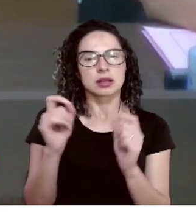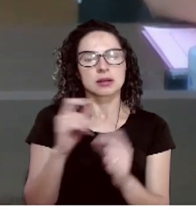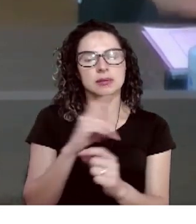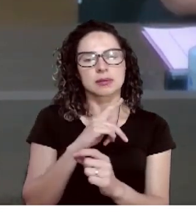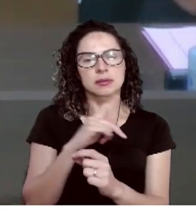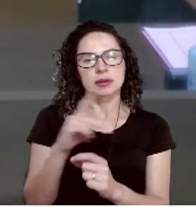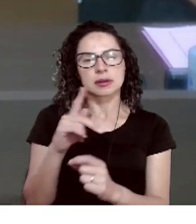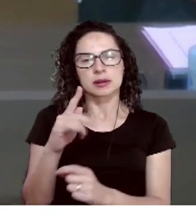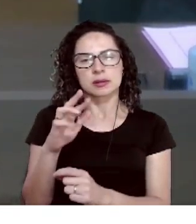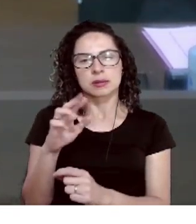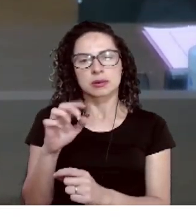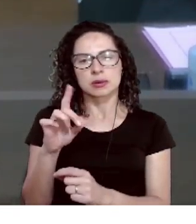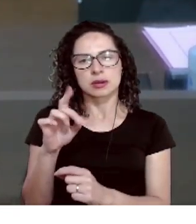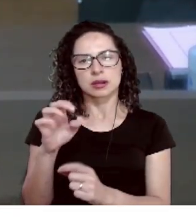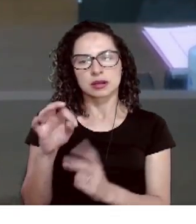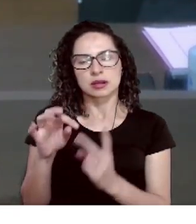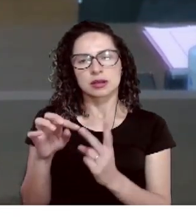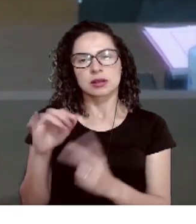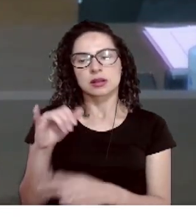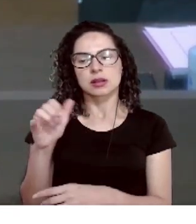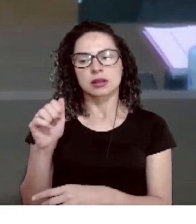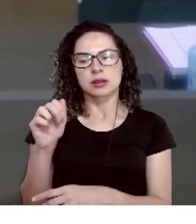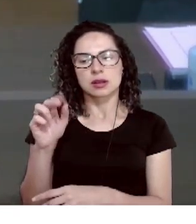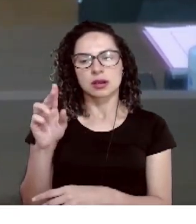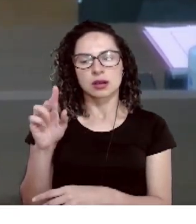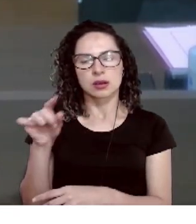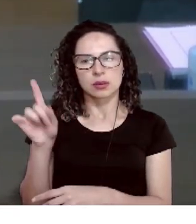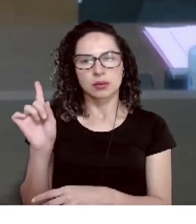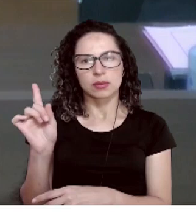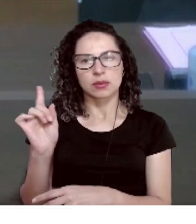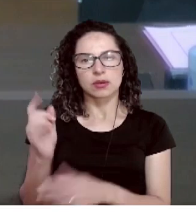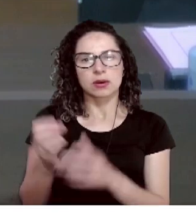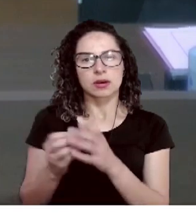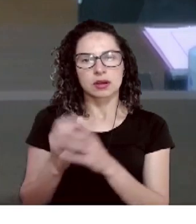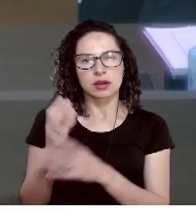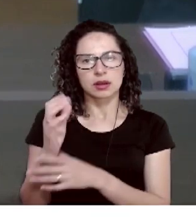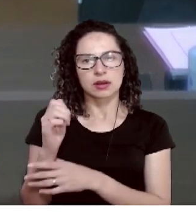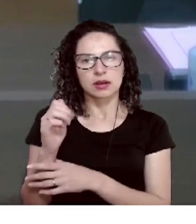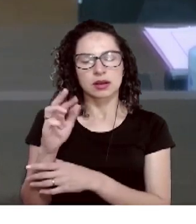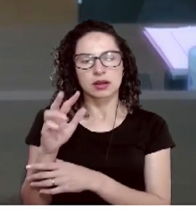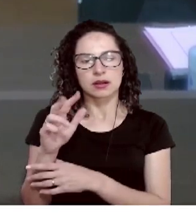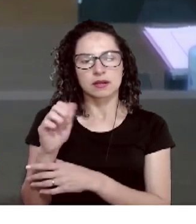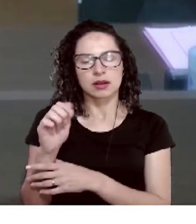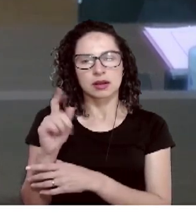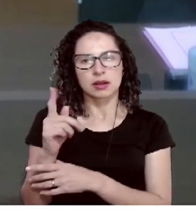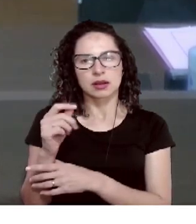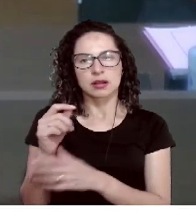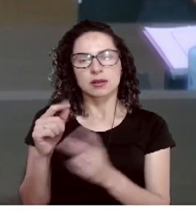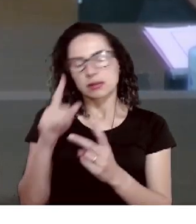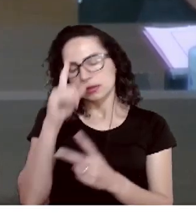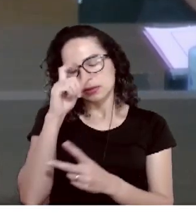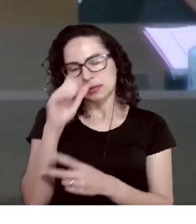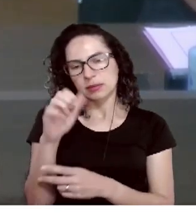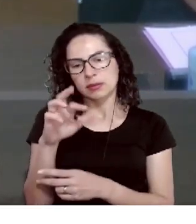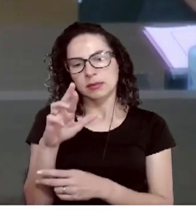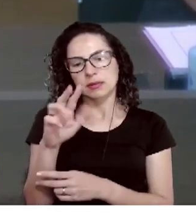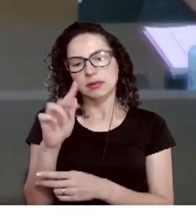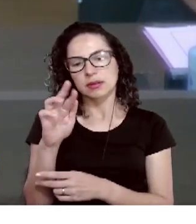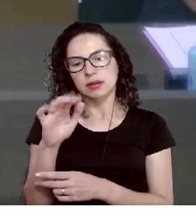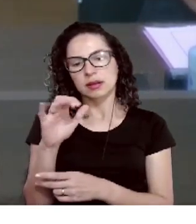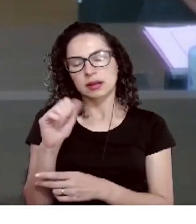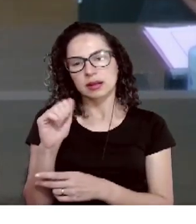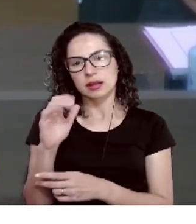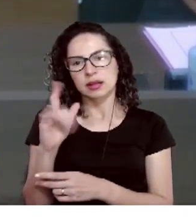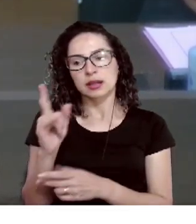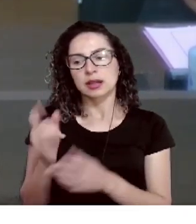Jaú, Fundação Amaral Carvalho e Hospital GRAC. Galho emprega em Franca